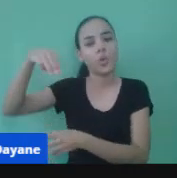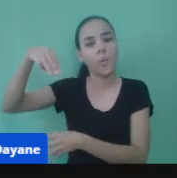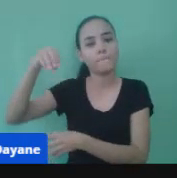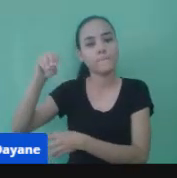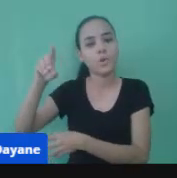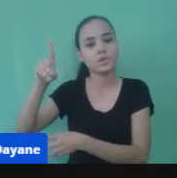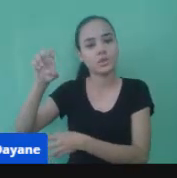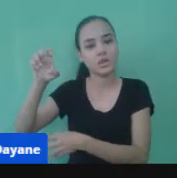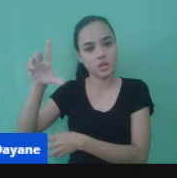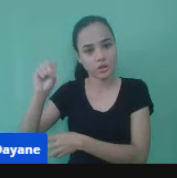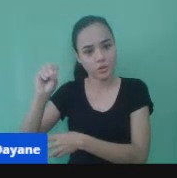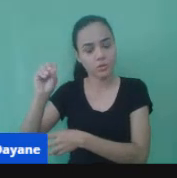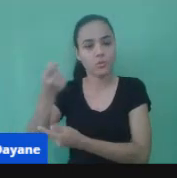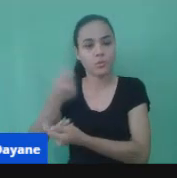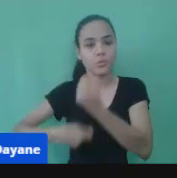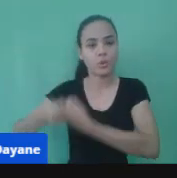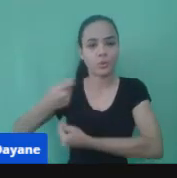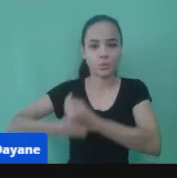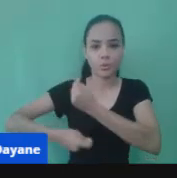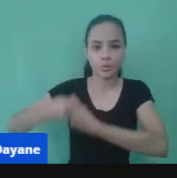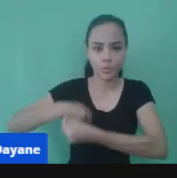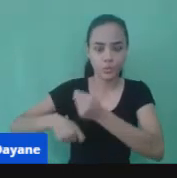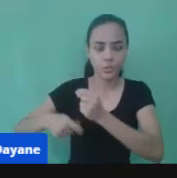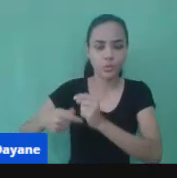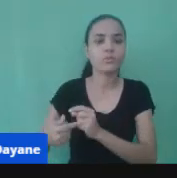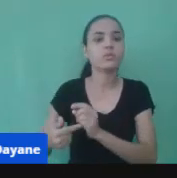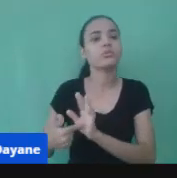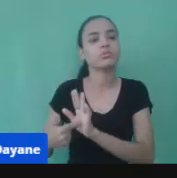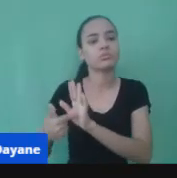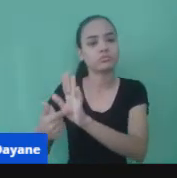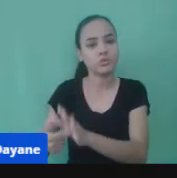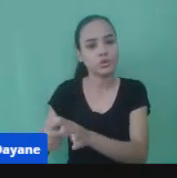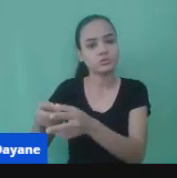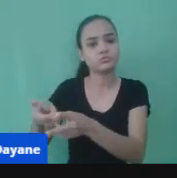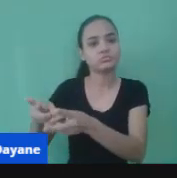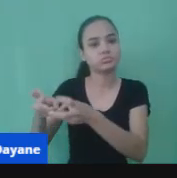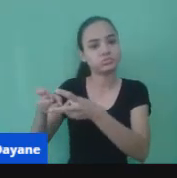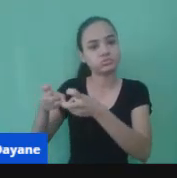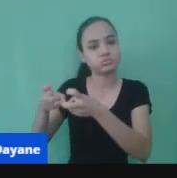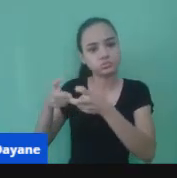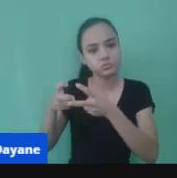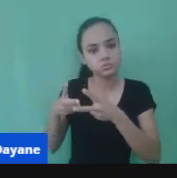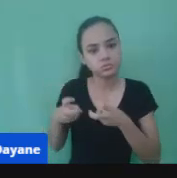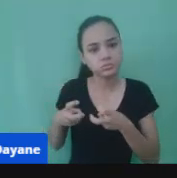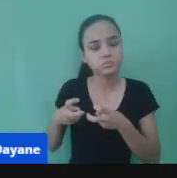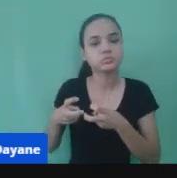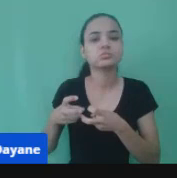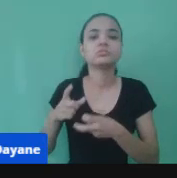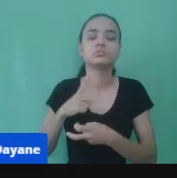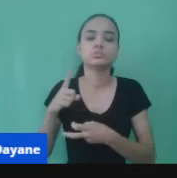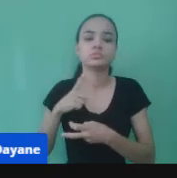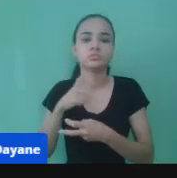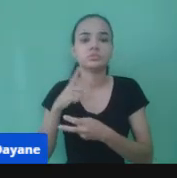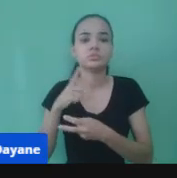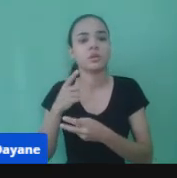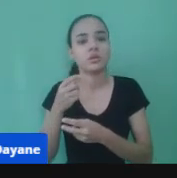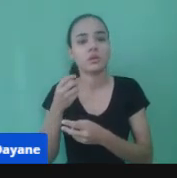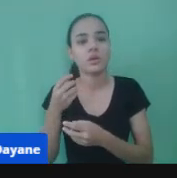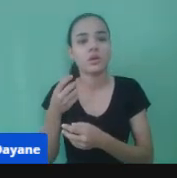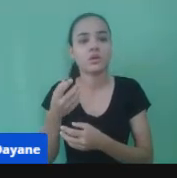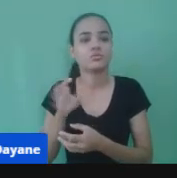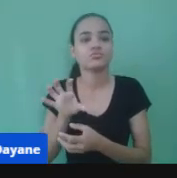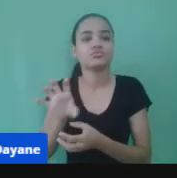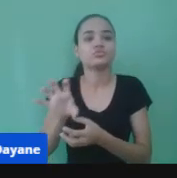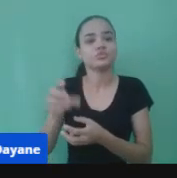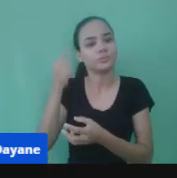gente tem uma concepção de mundo dessa que nós vamos ver aí. Então, nós vivemos, na maior parte do mundo,